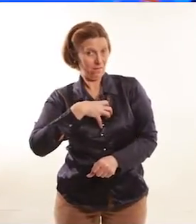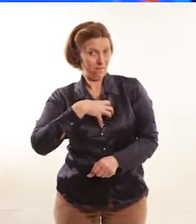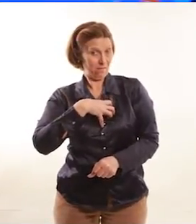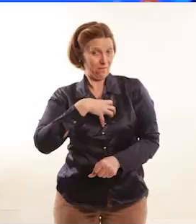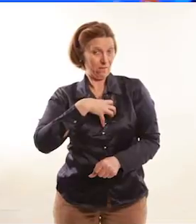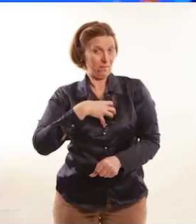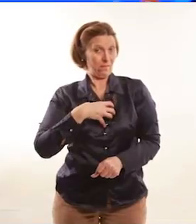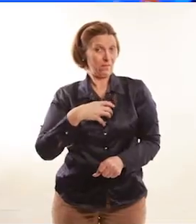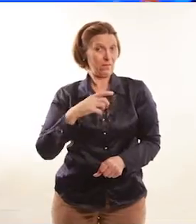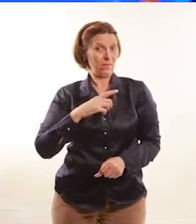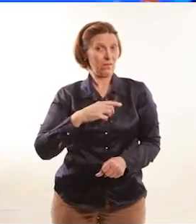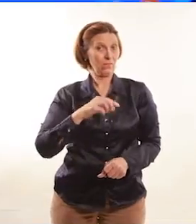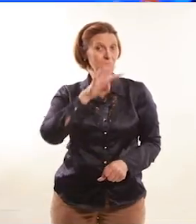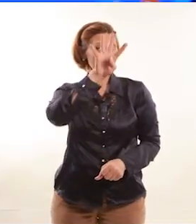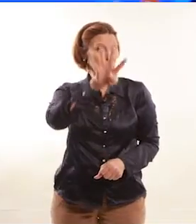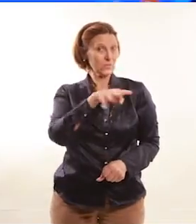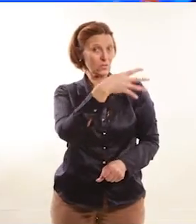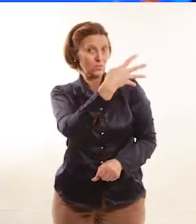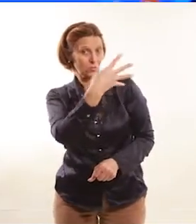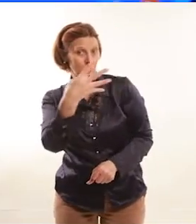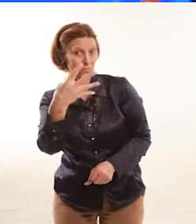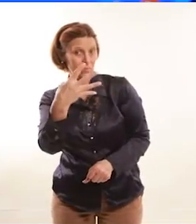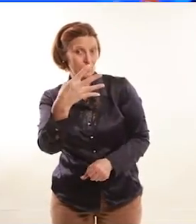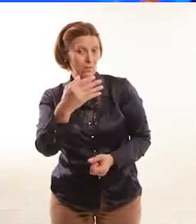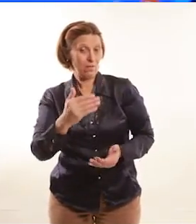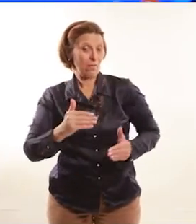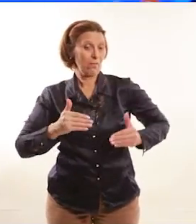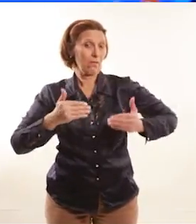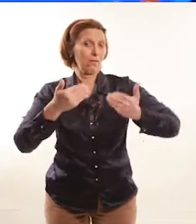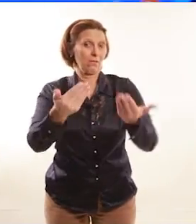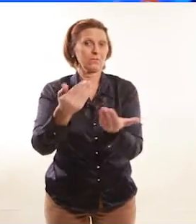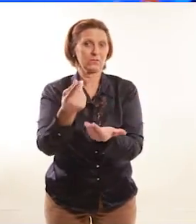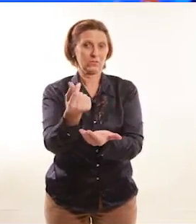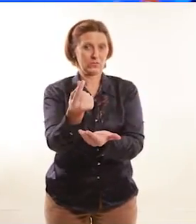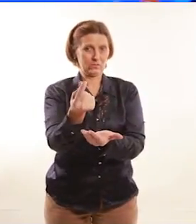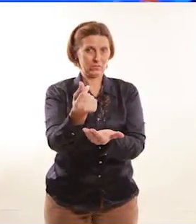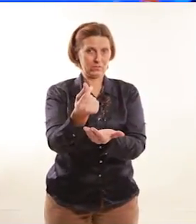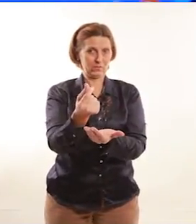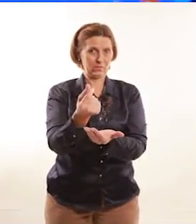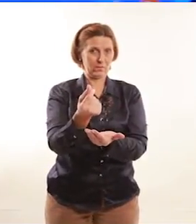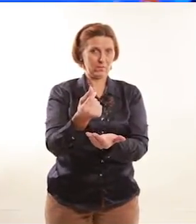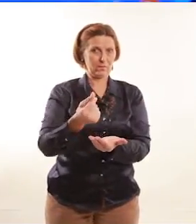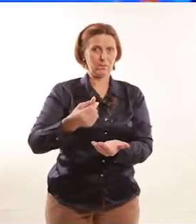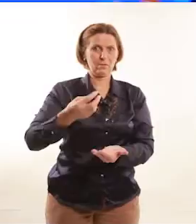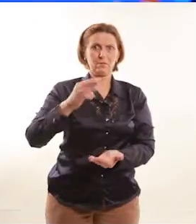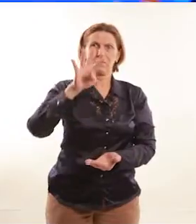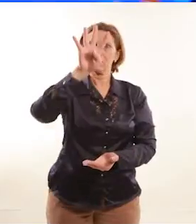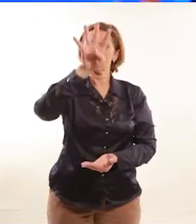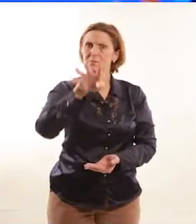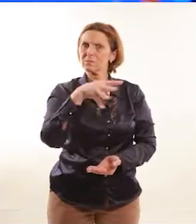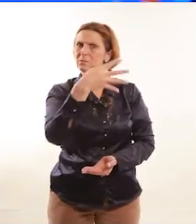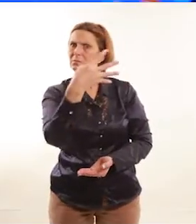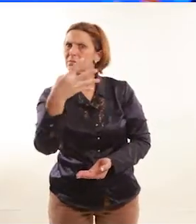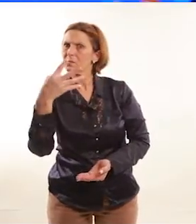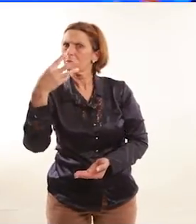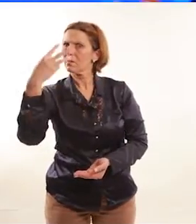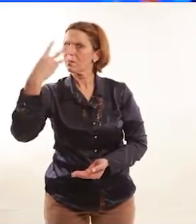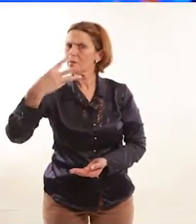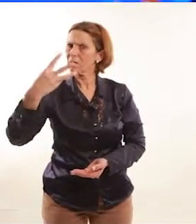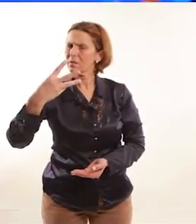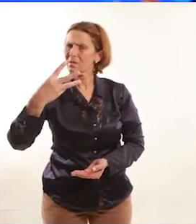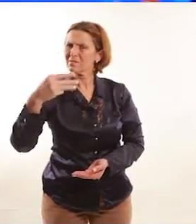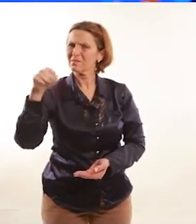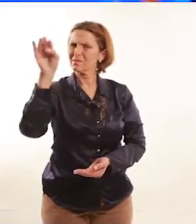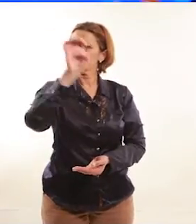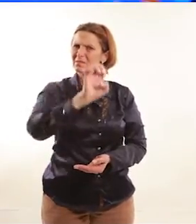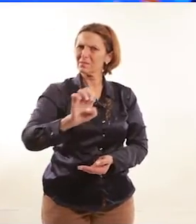compõem o extrato 2 do repasse de recurso. E o extrato 3 são aqueles estados em que se